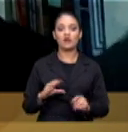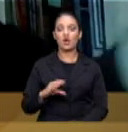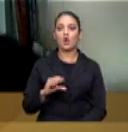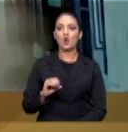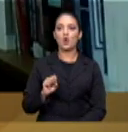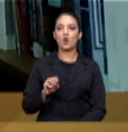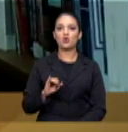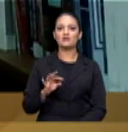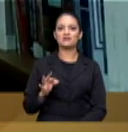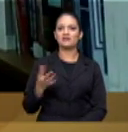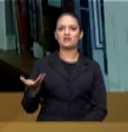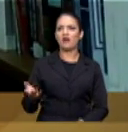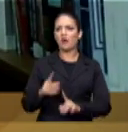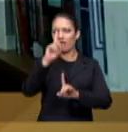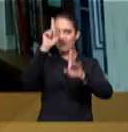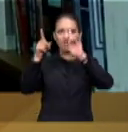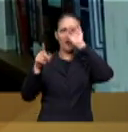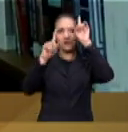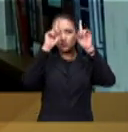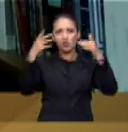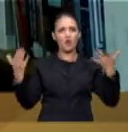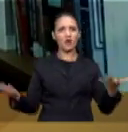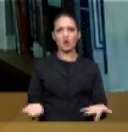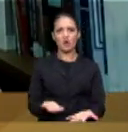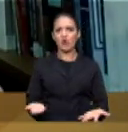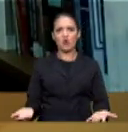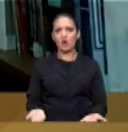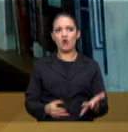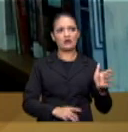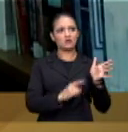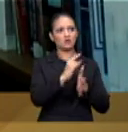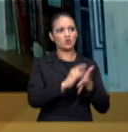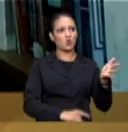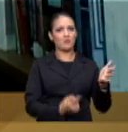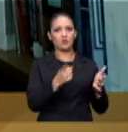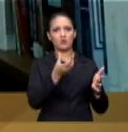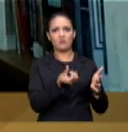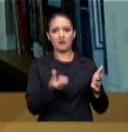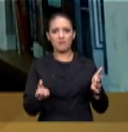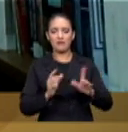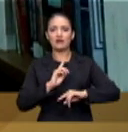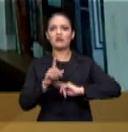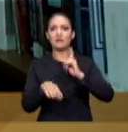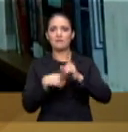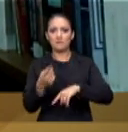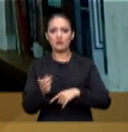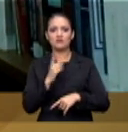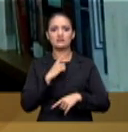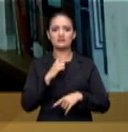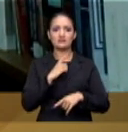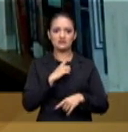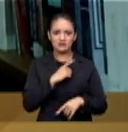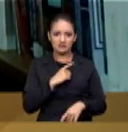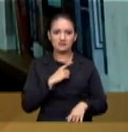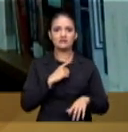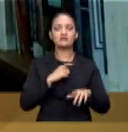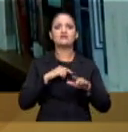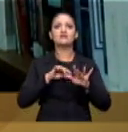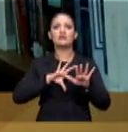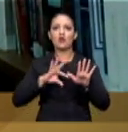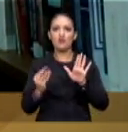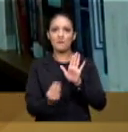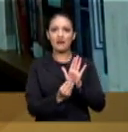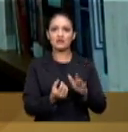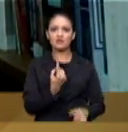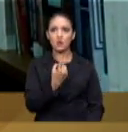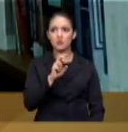inventou nessa solução de consulta 166 e que depois veio, através da instrução normativa 1599,